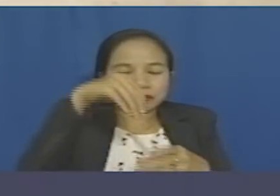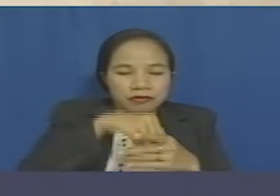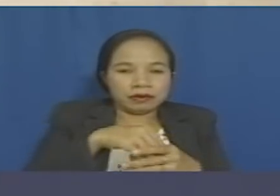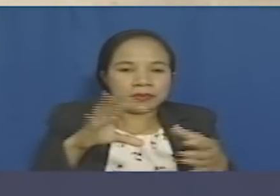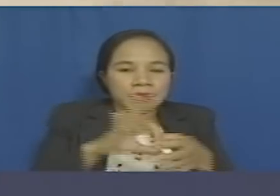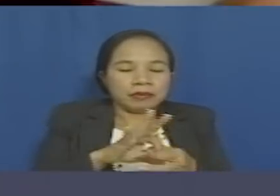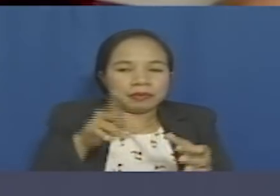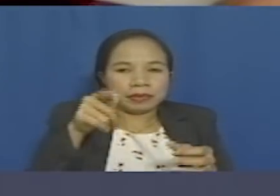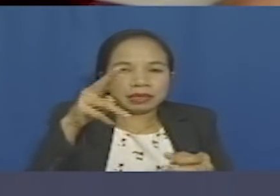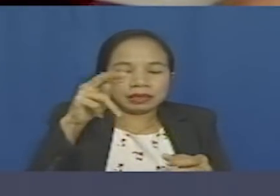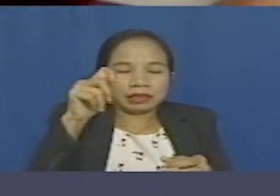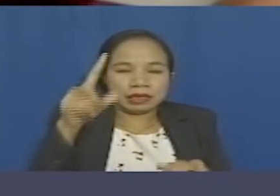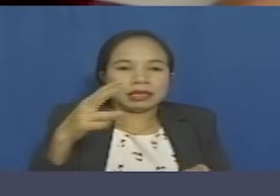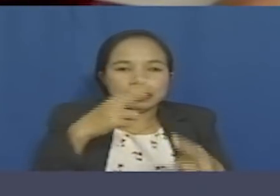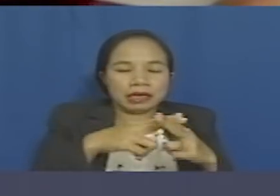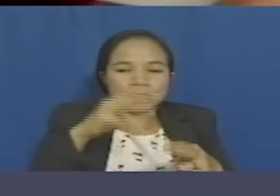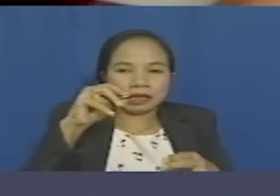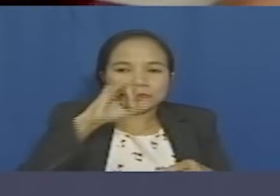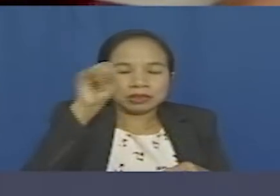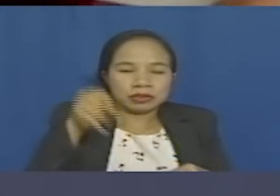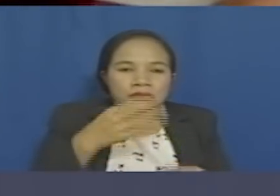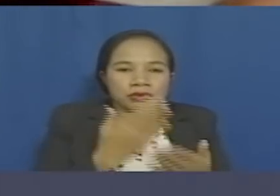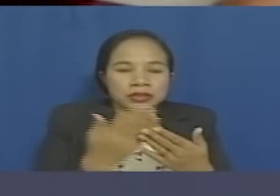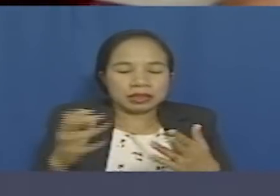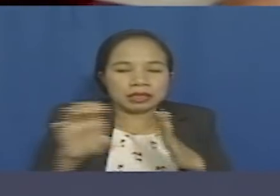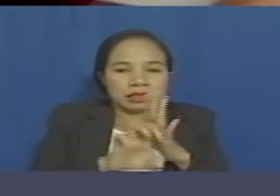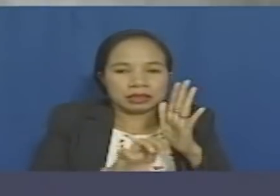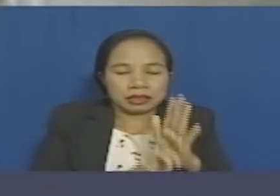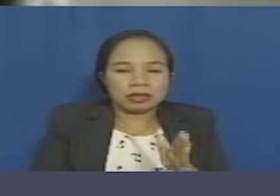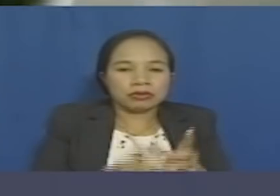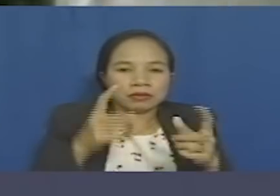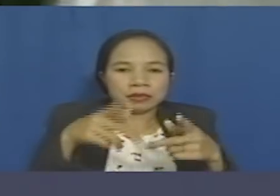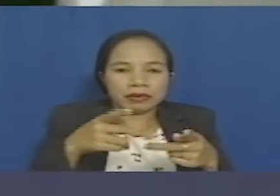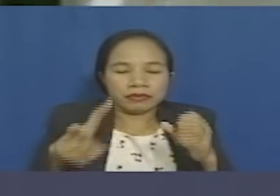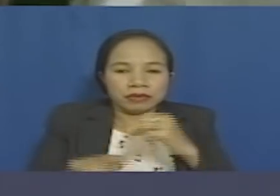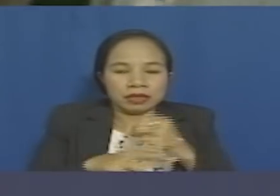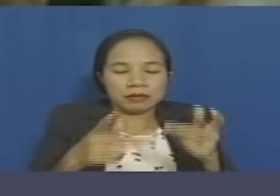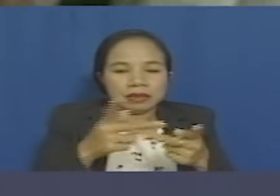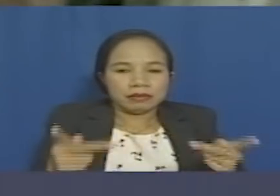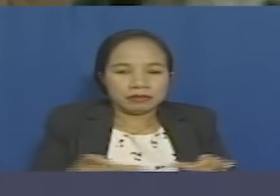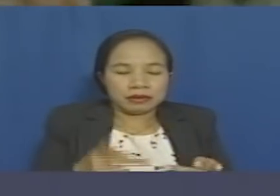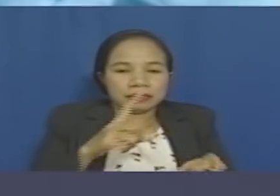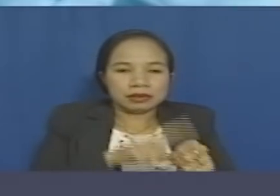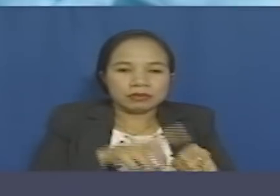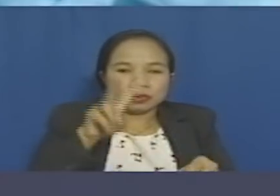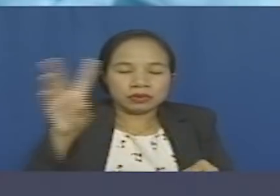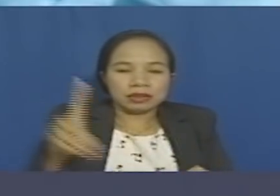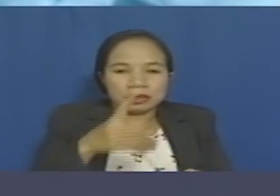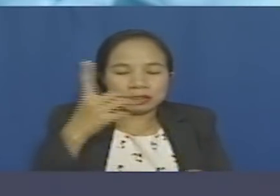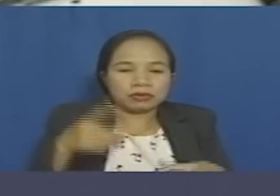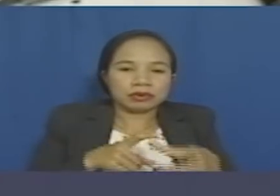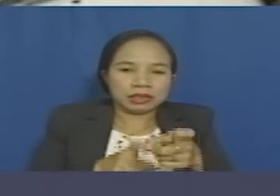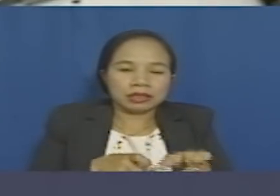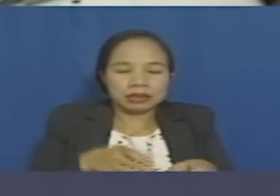Ida, inicial MJ, o armas estadunian, o riba e a vítima na residência mais ou menos tucurua madrugada, o de tiro